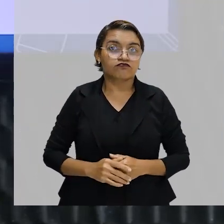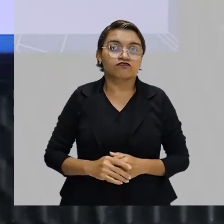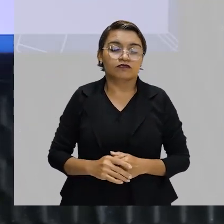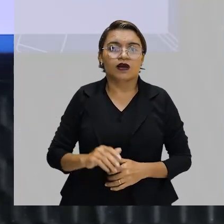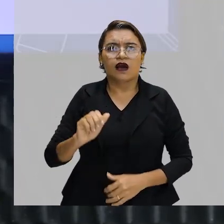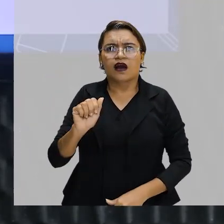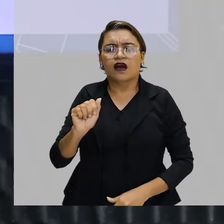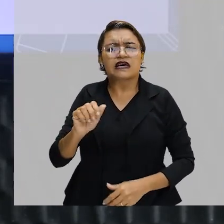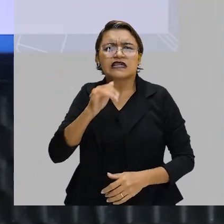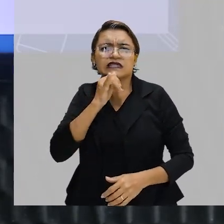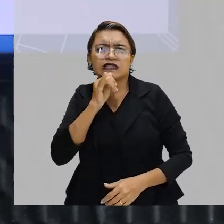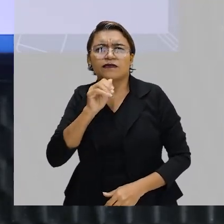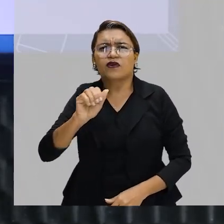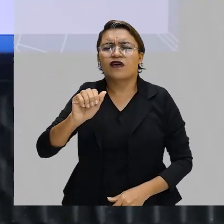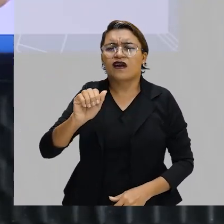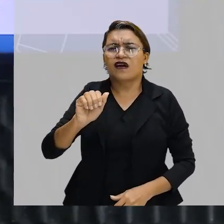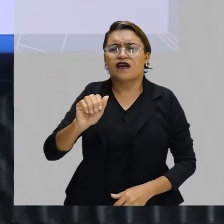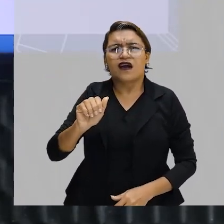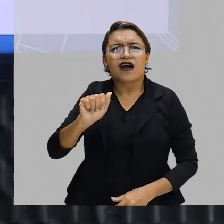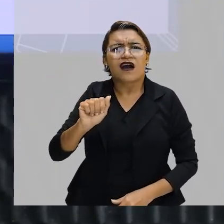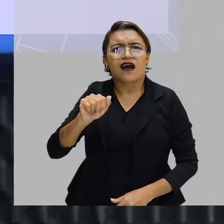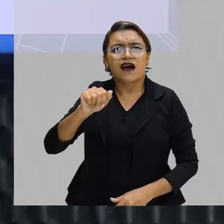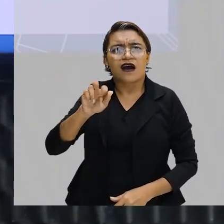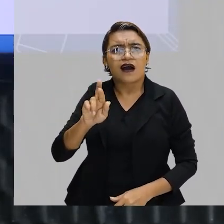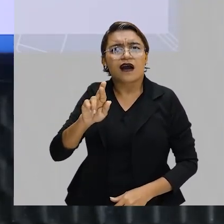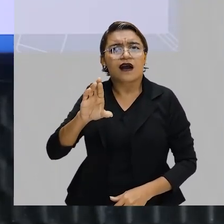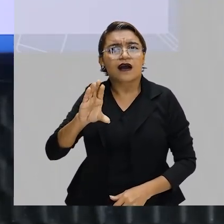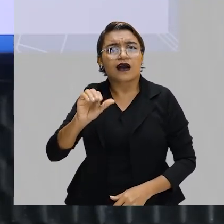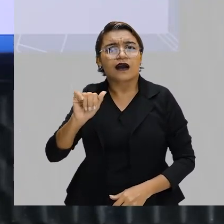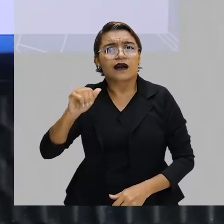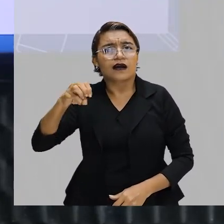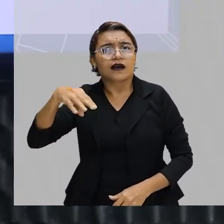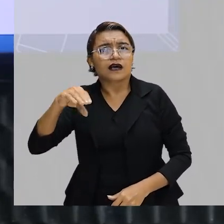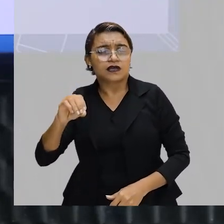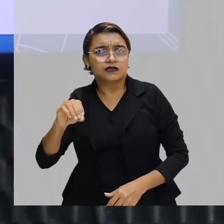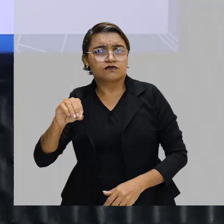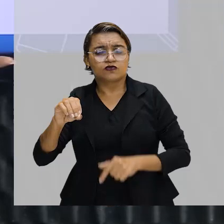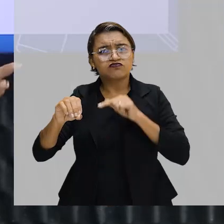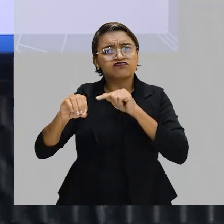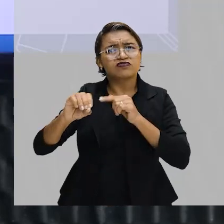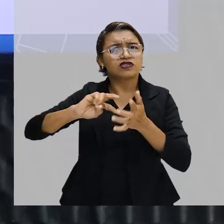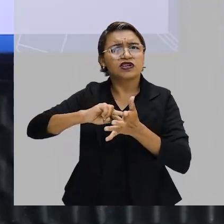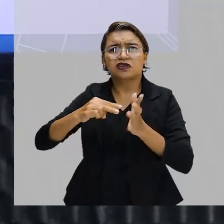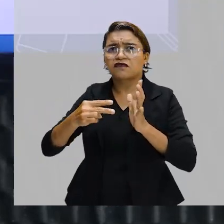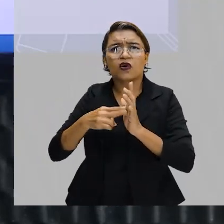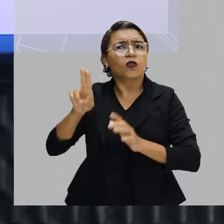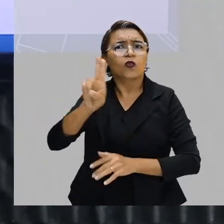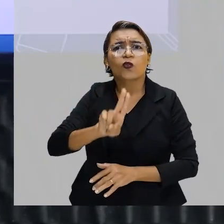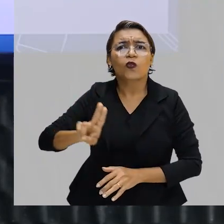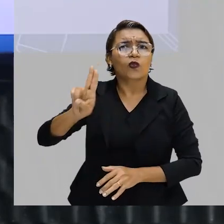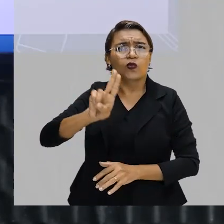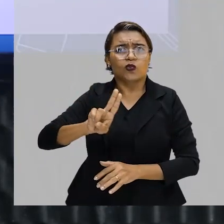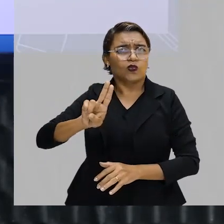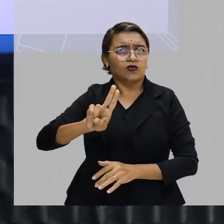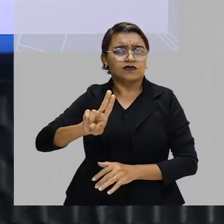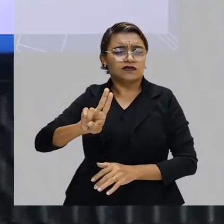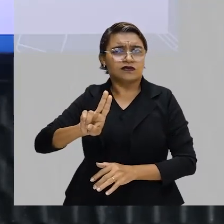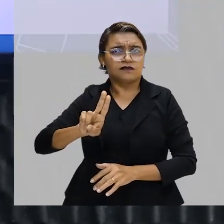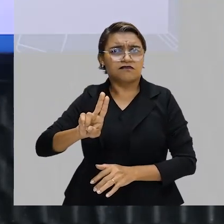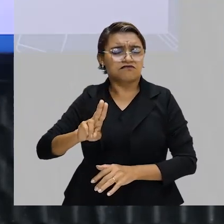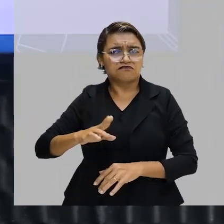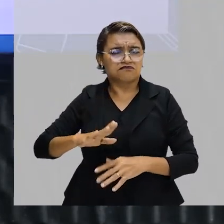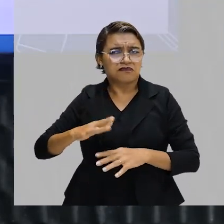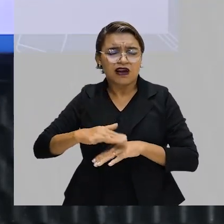O que é arcaísmo? É aquilo que é arcaico, que não se usa mais. Por isso que a língua